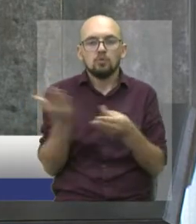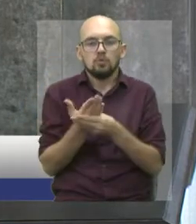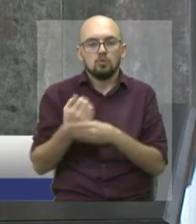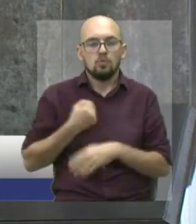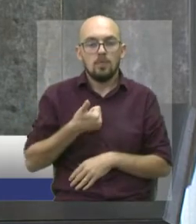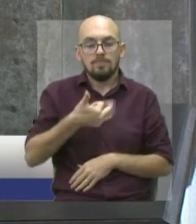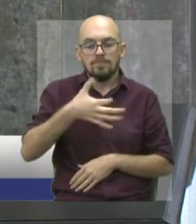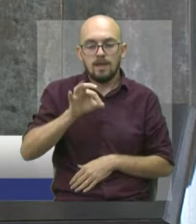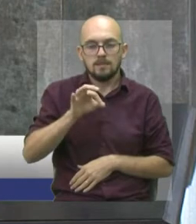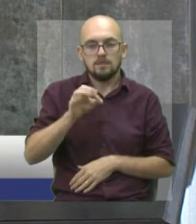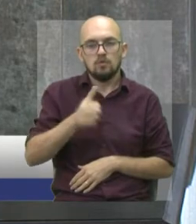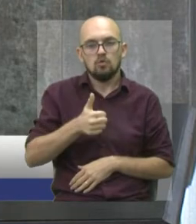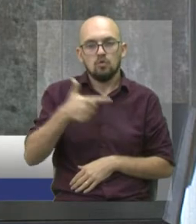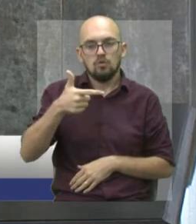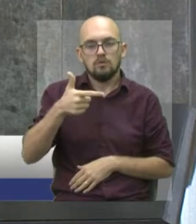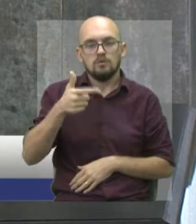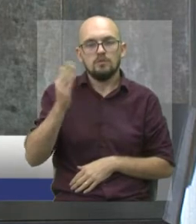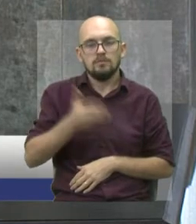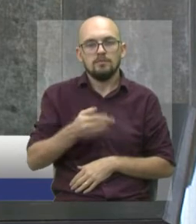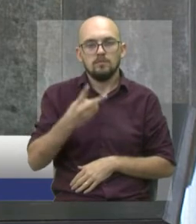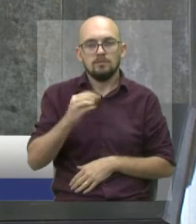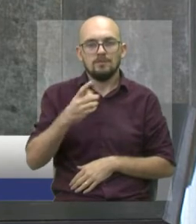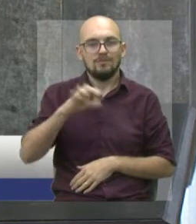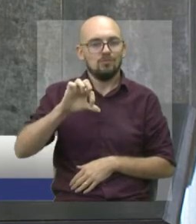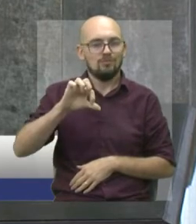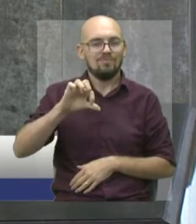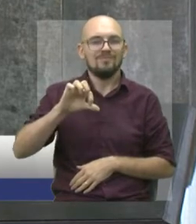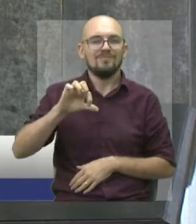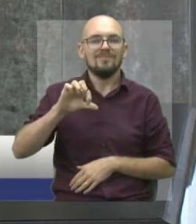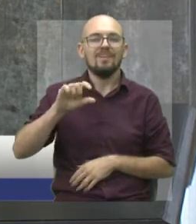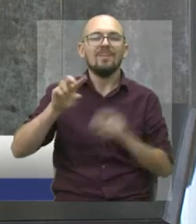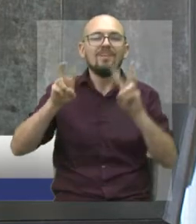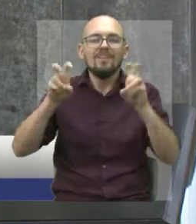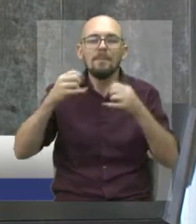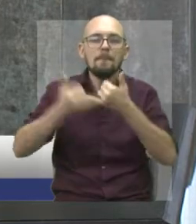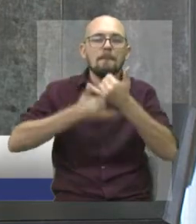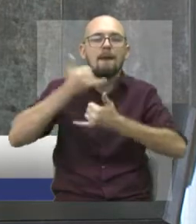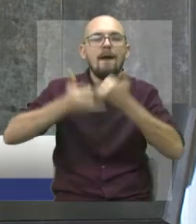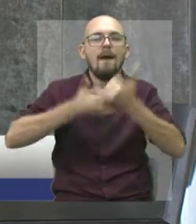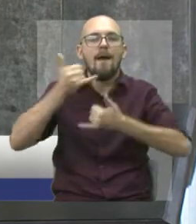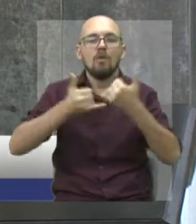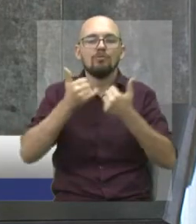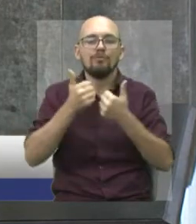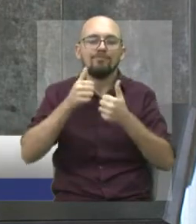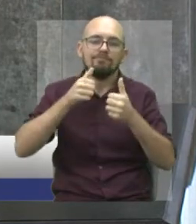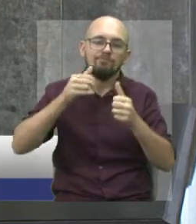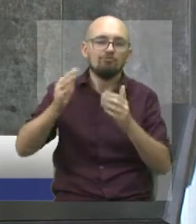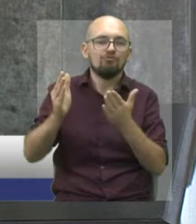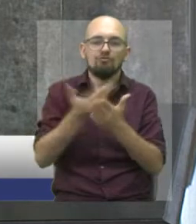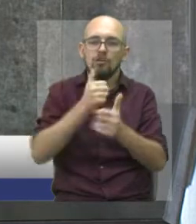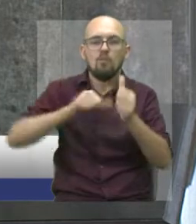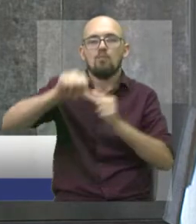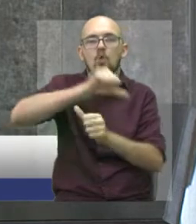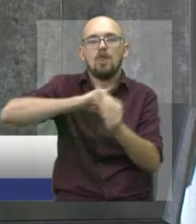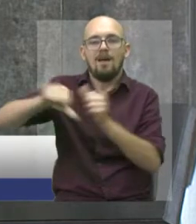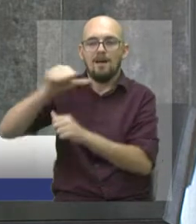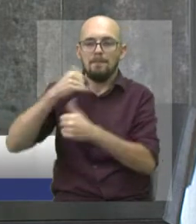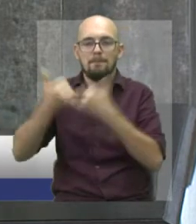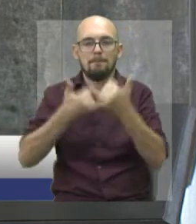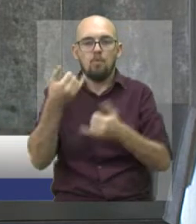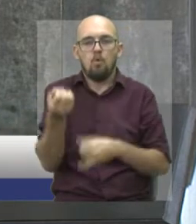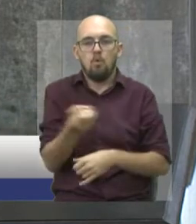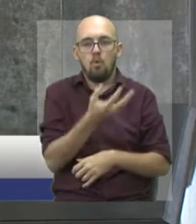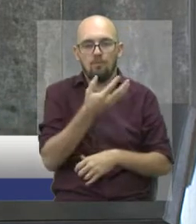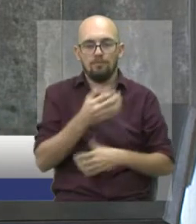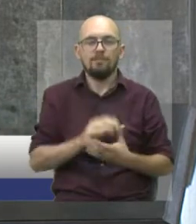1012 PG 2019, que é a respeito dos brinquedos, da substituição dos brinquedos em nosso município.